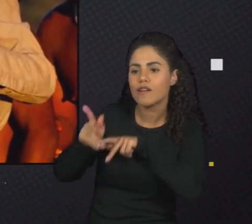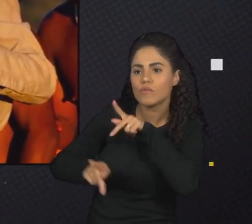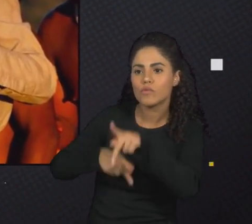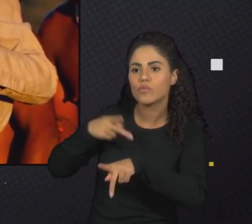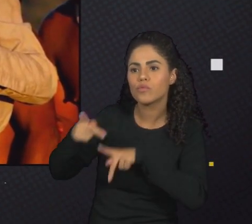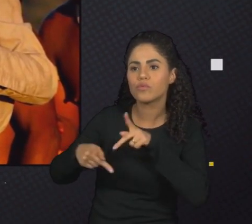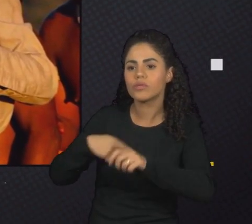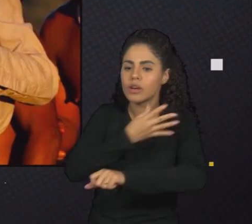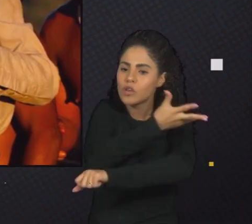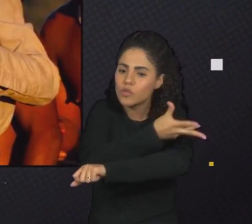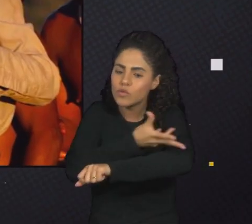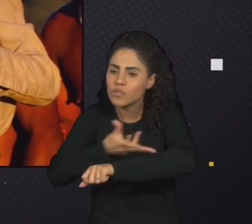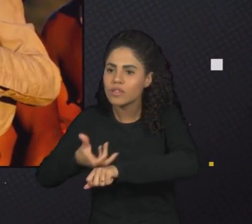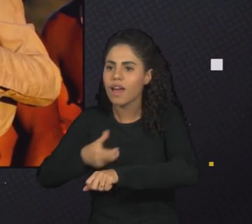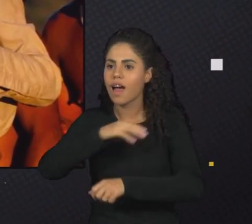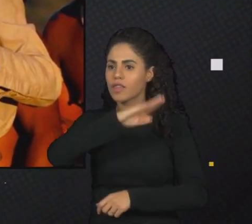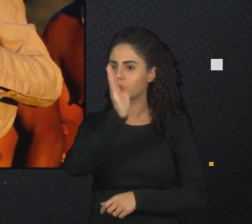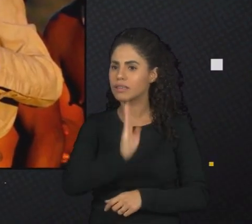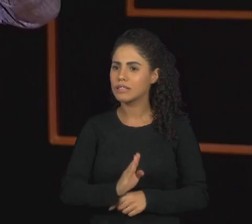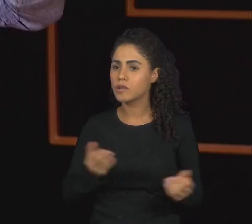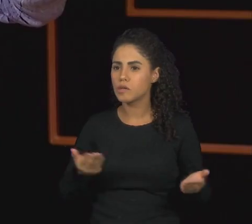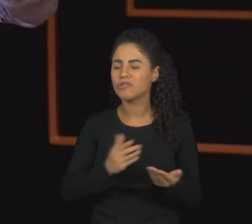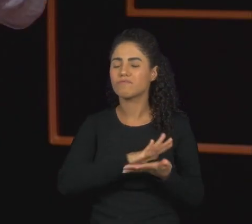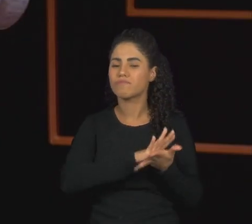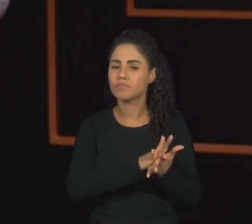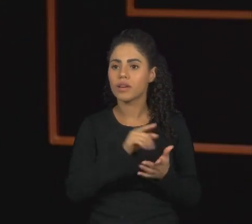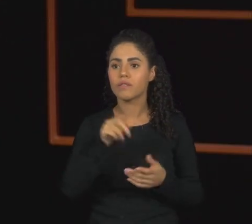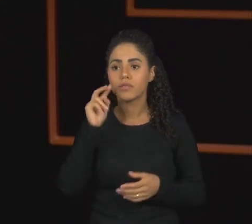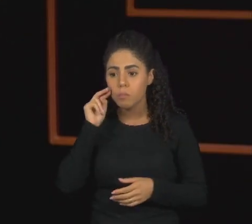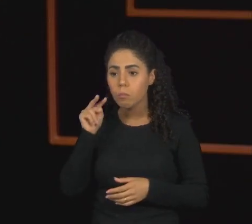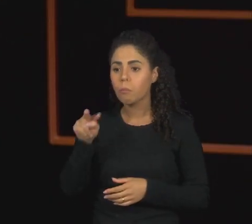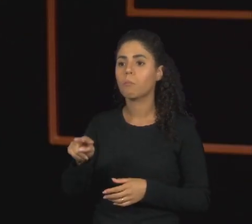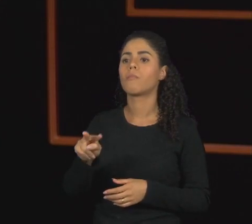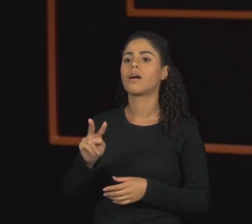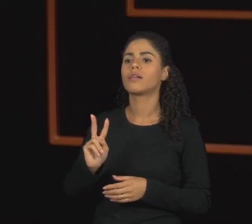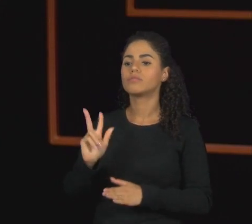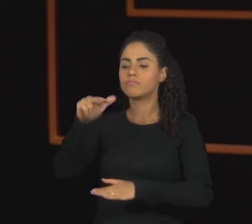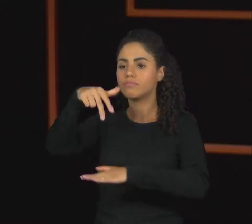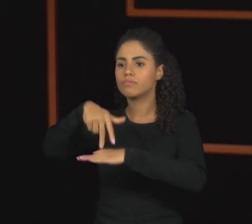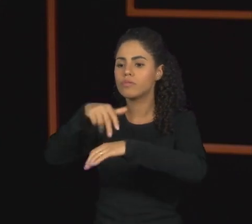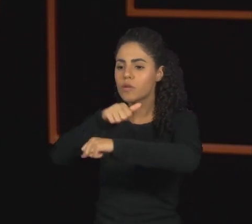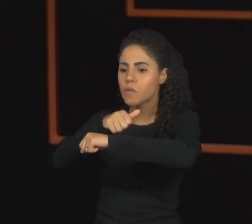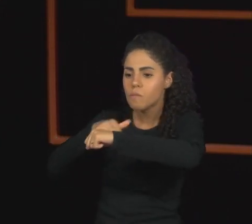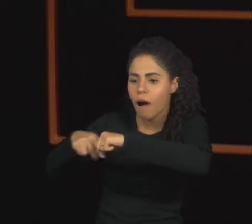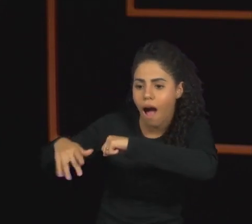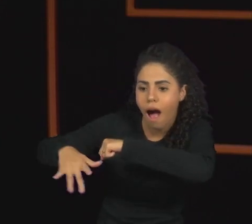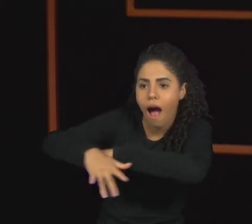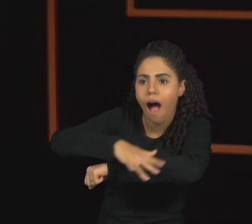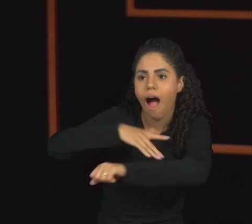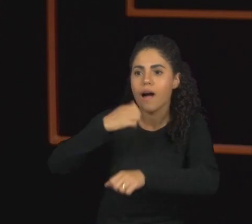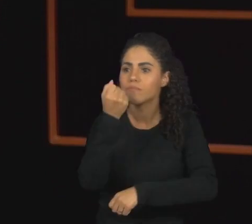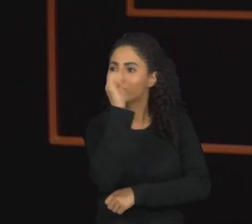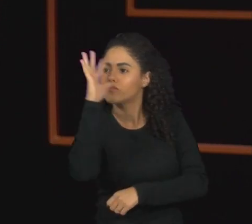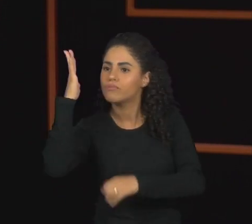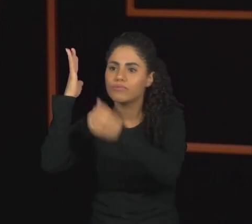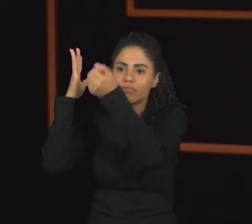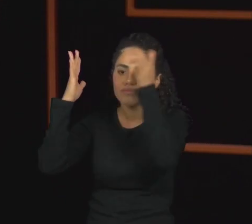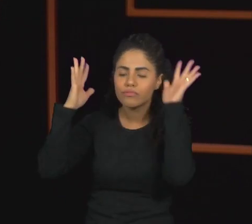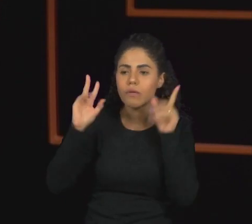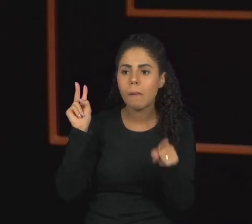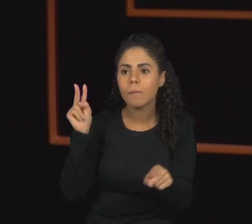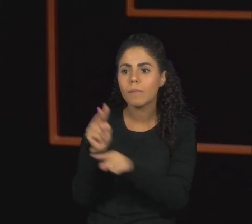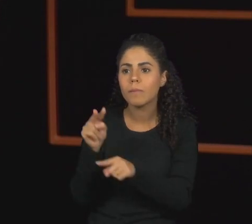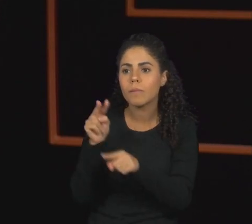Cerrado brasileiro, que está bastante devastado, e, de repente, você chegar numa ilha verde, completamente preservada, onde os